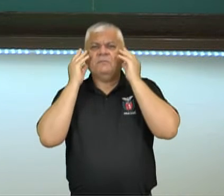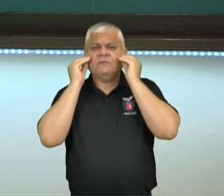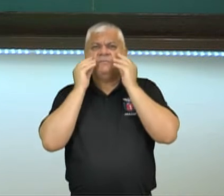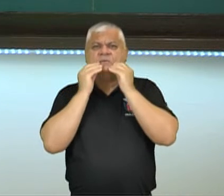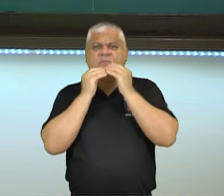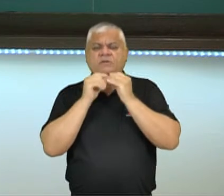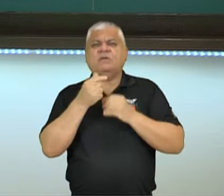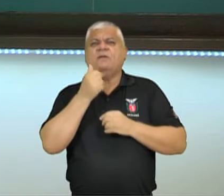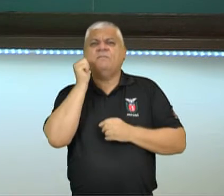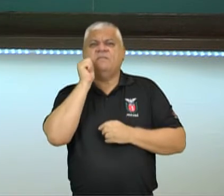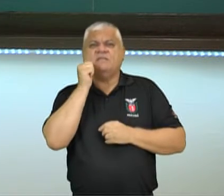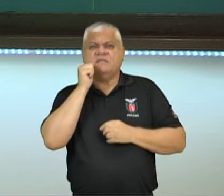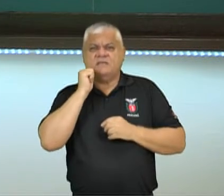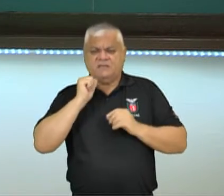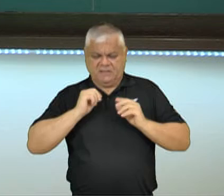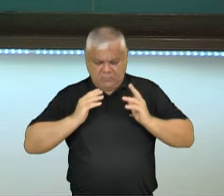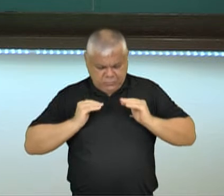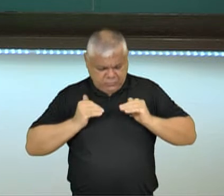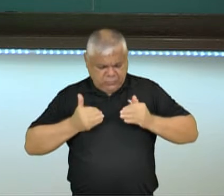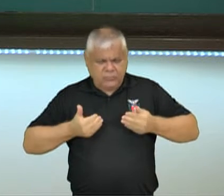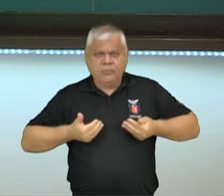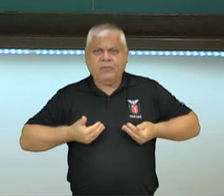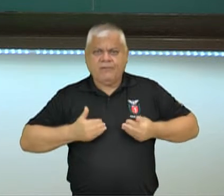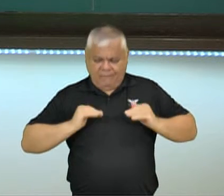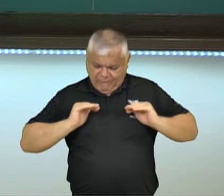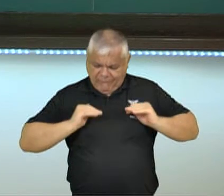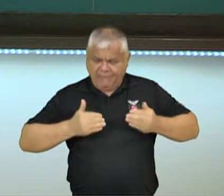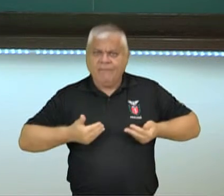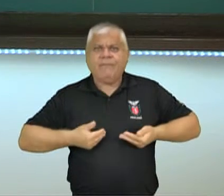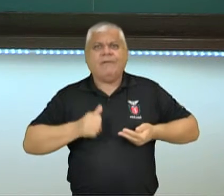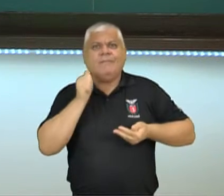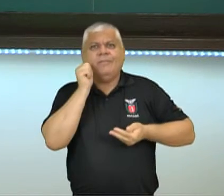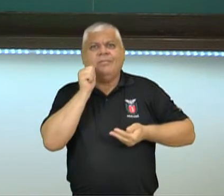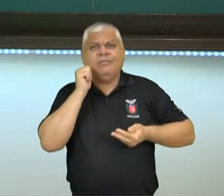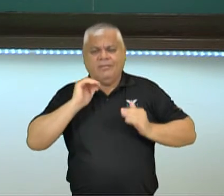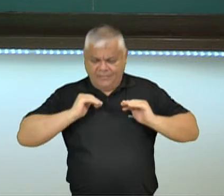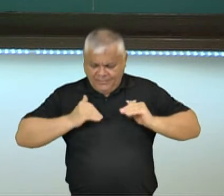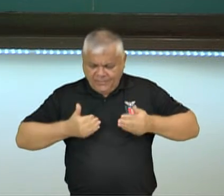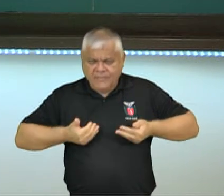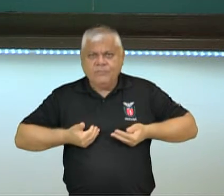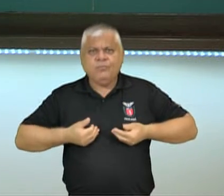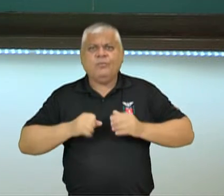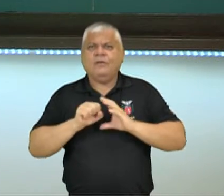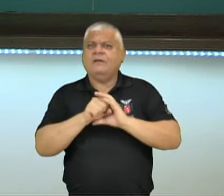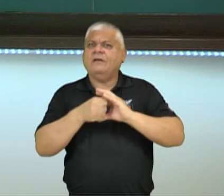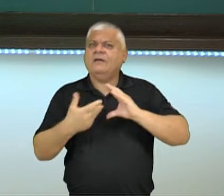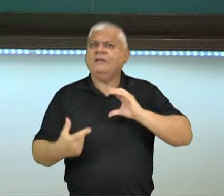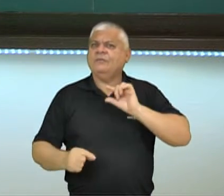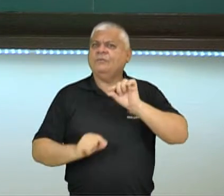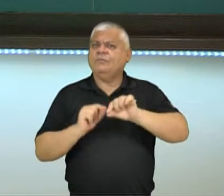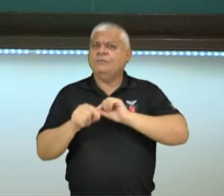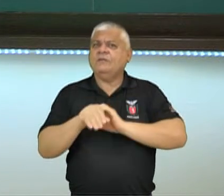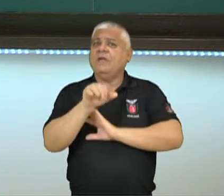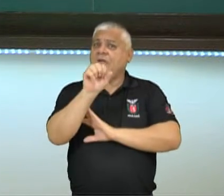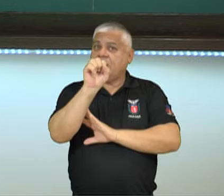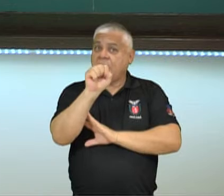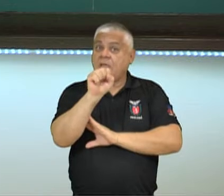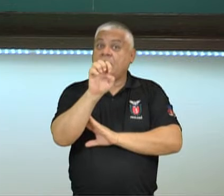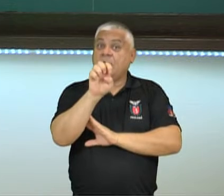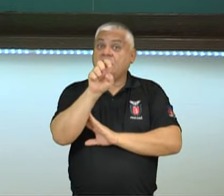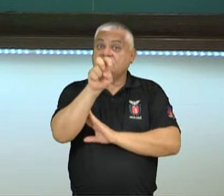nos meninos, crescimento dos seios nas meninas, são alguns exemplos de características